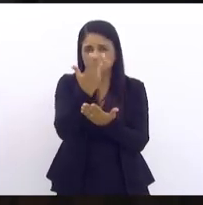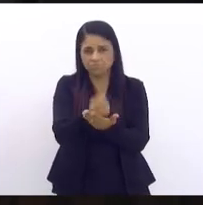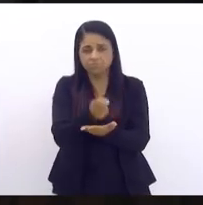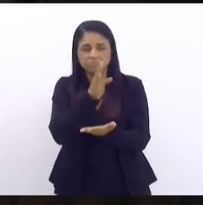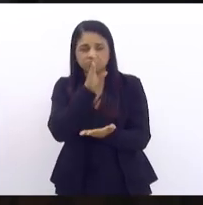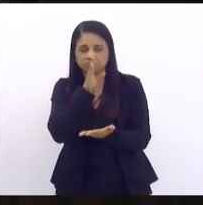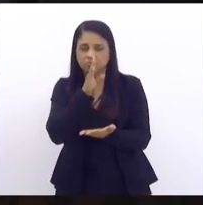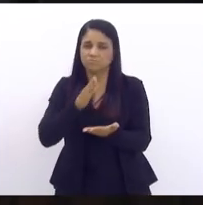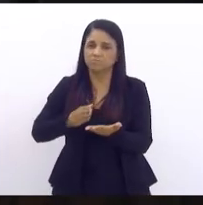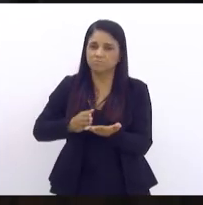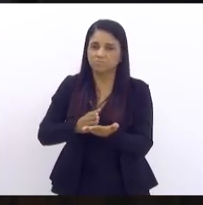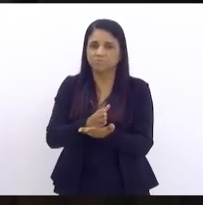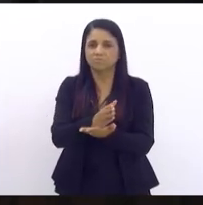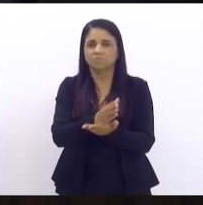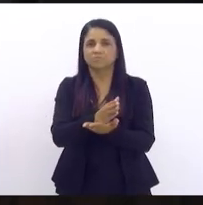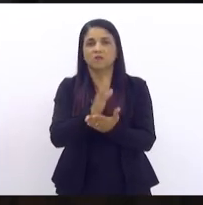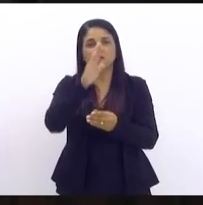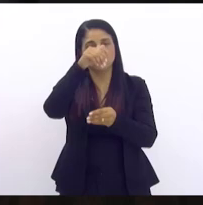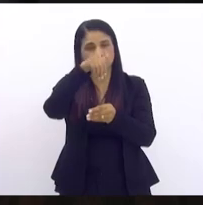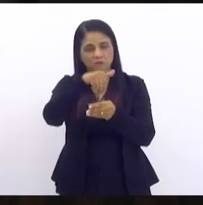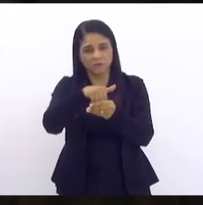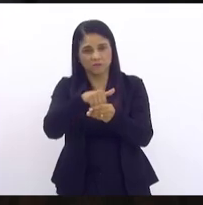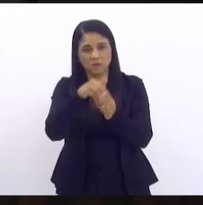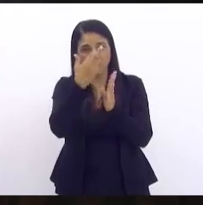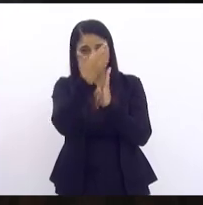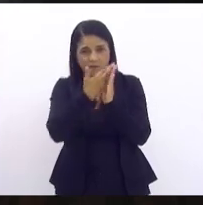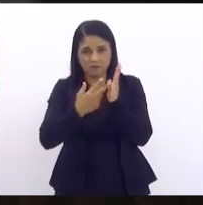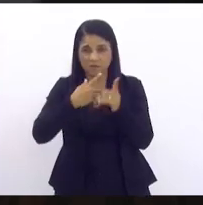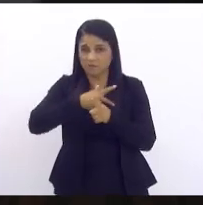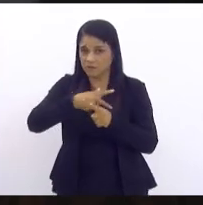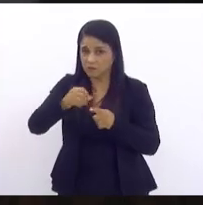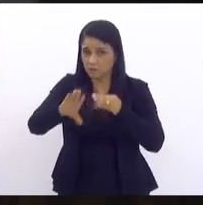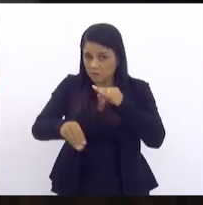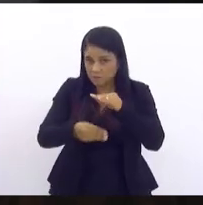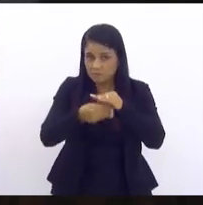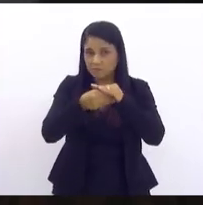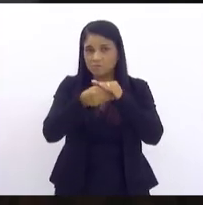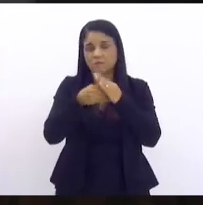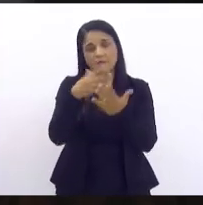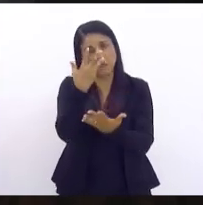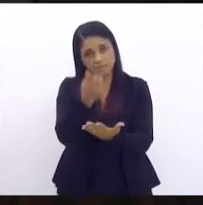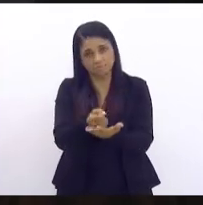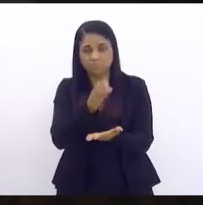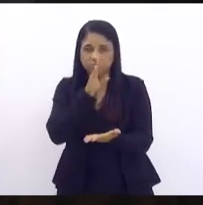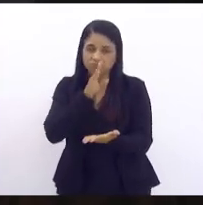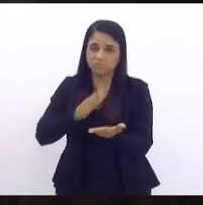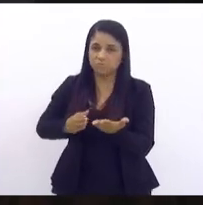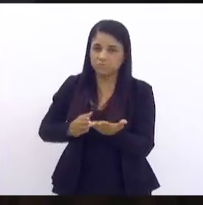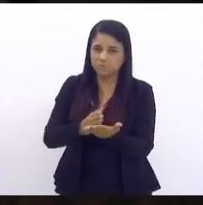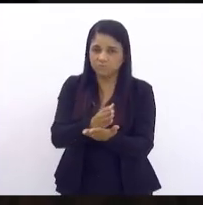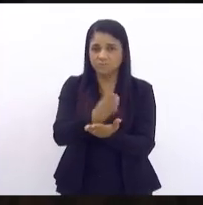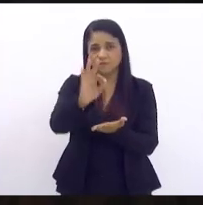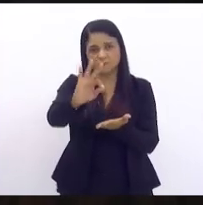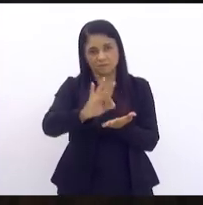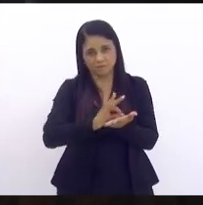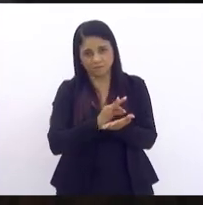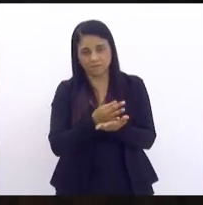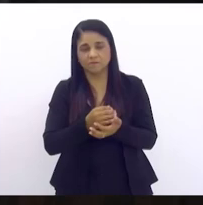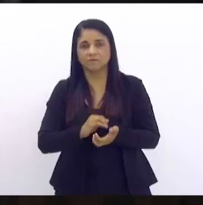estão. Aprovado. Em votação, a redação do vencido assim emendado. Os senhores que aprovam, permaneçam como estão. Aprovado. Vai